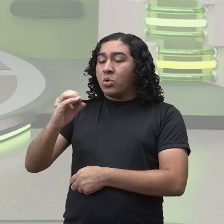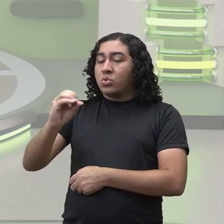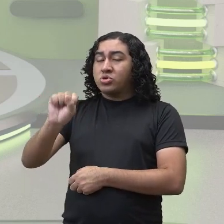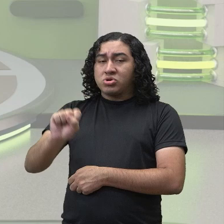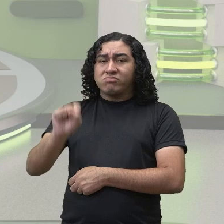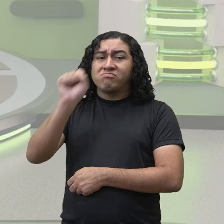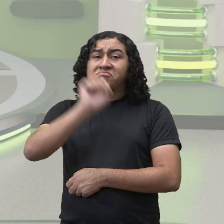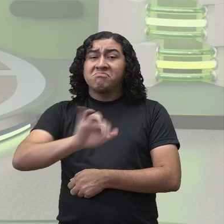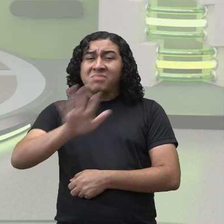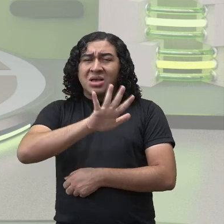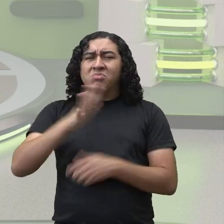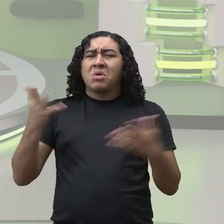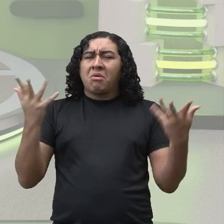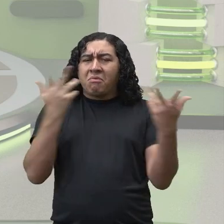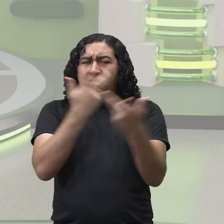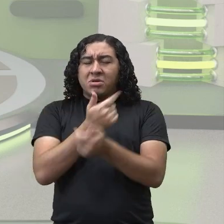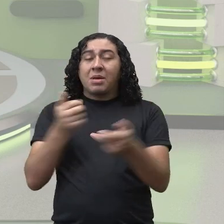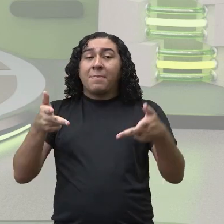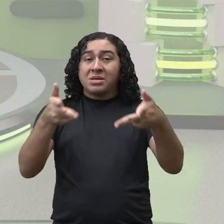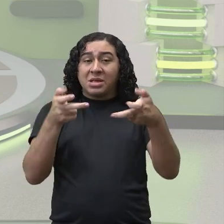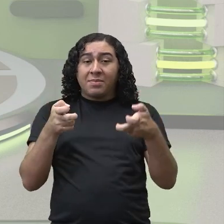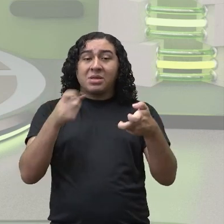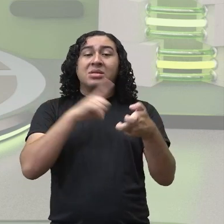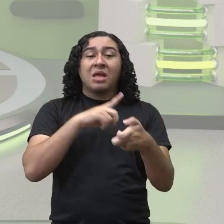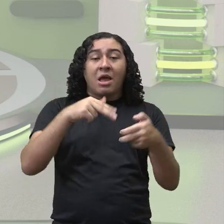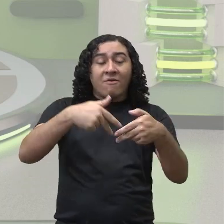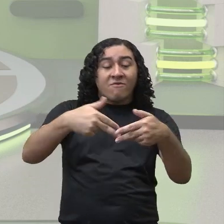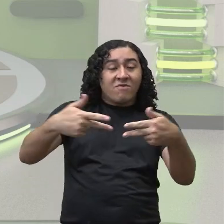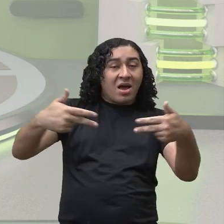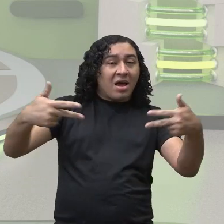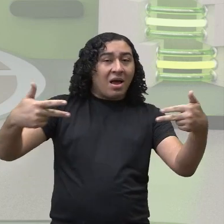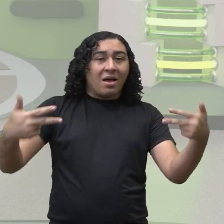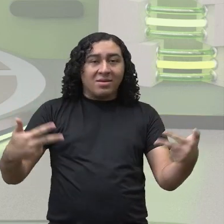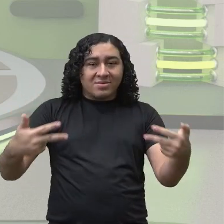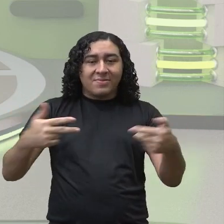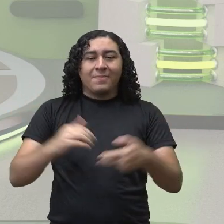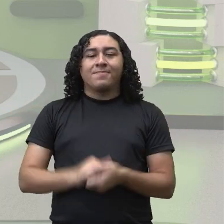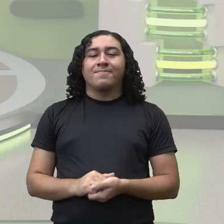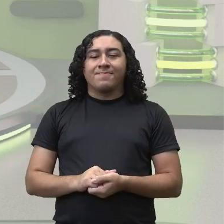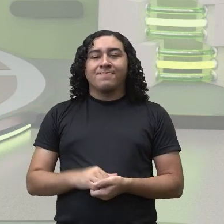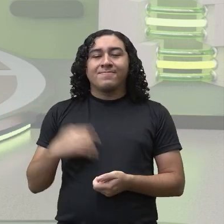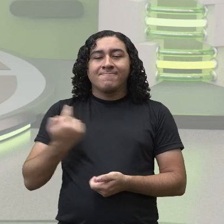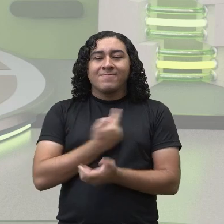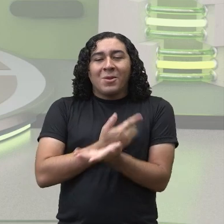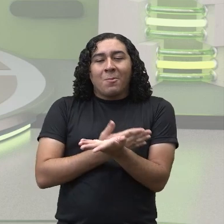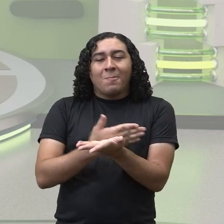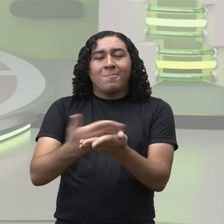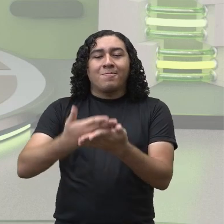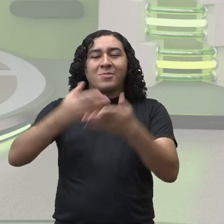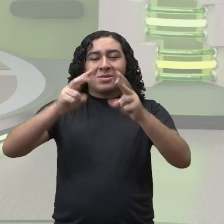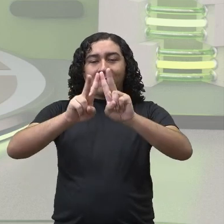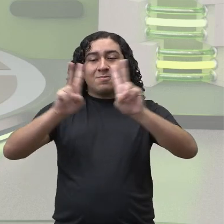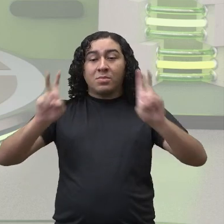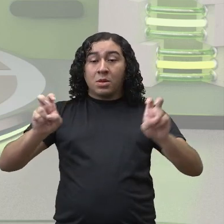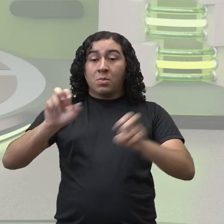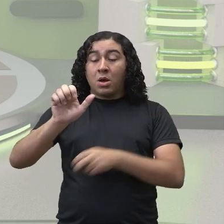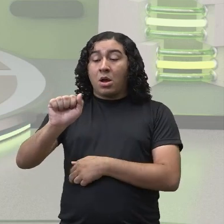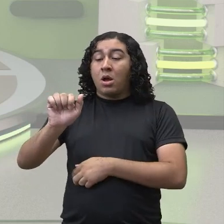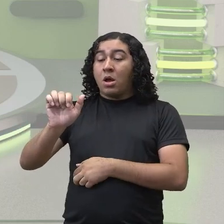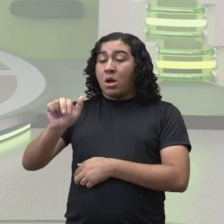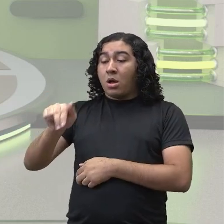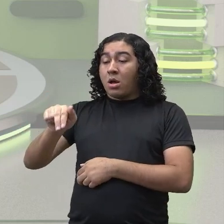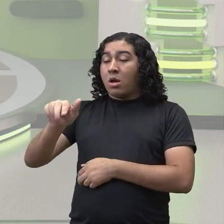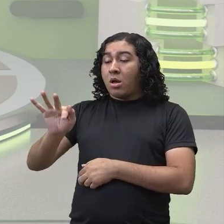aí uma grande diversidade desses indivíduos. E para a gente começar a falar sobre eles, olha, os anfíbios, dentro